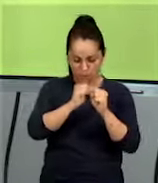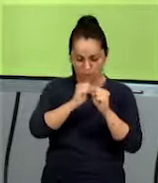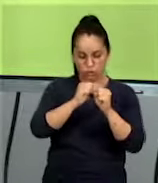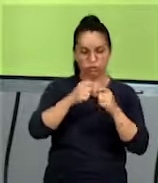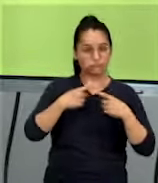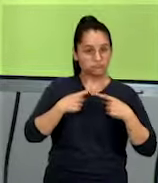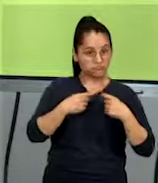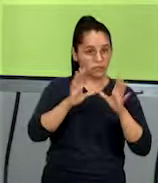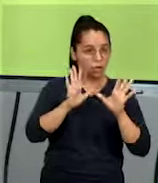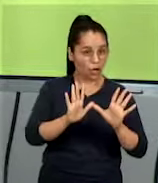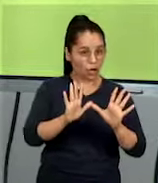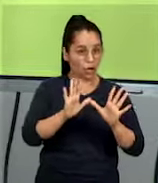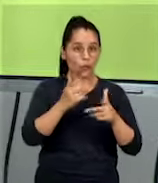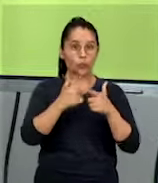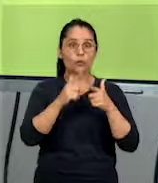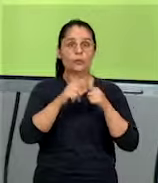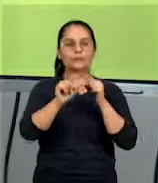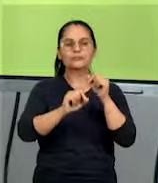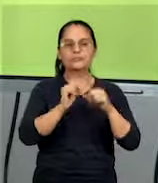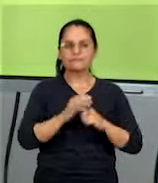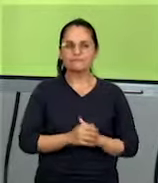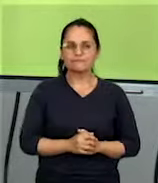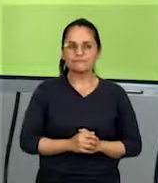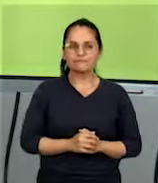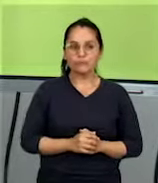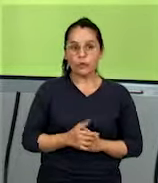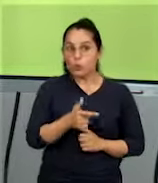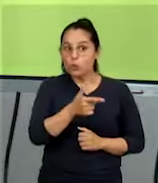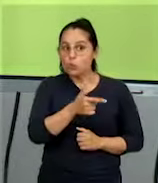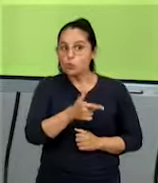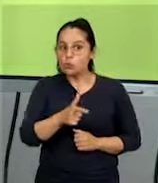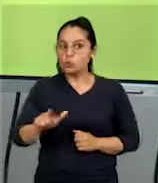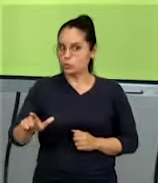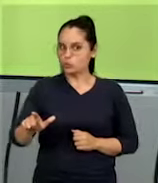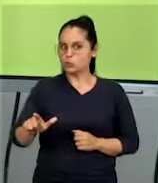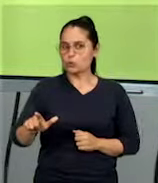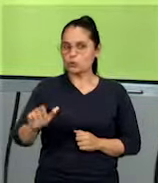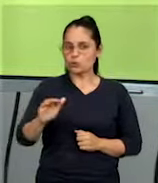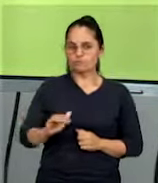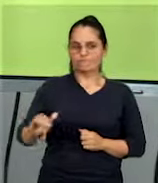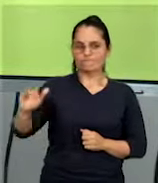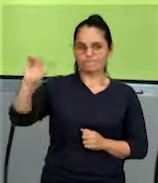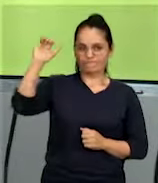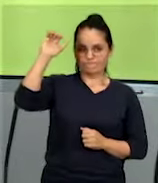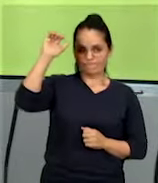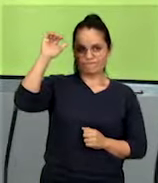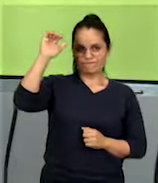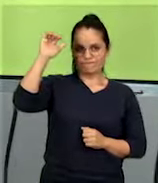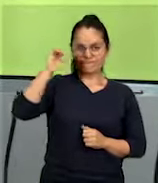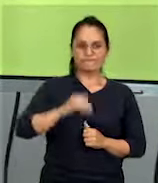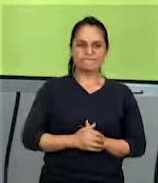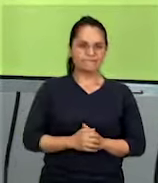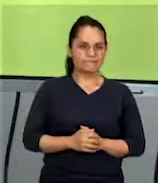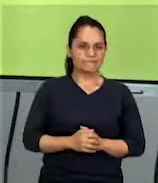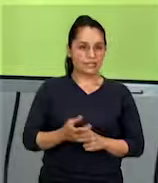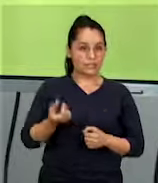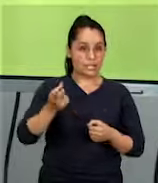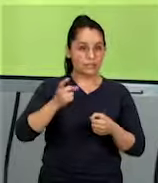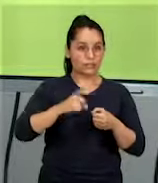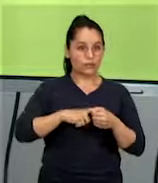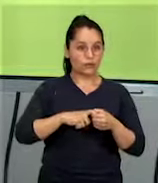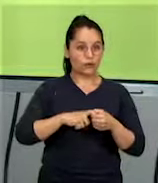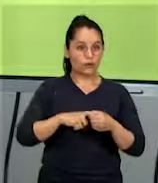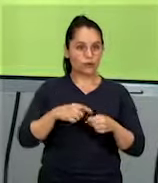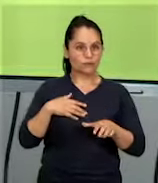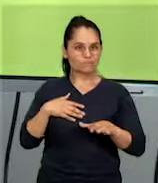guerreiro. O problema, gente, é que os outros, que são considerados adultos na tribo, eles voltam lá para pôr a